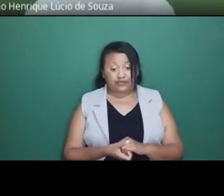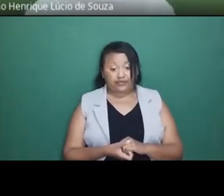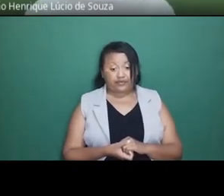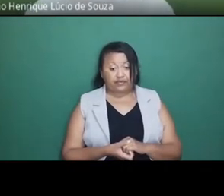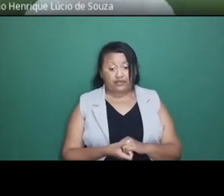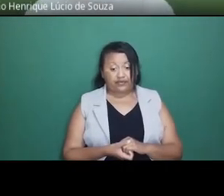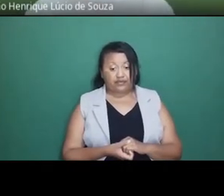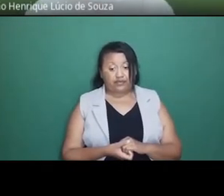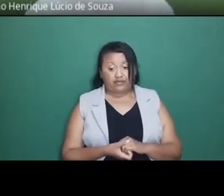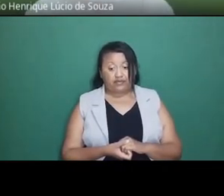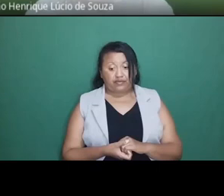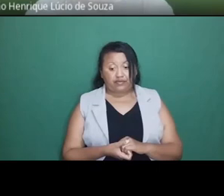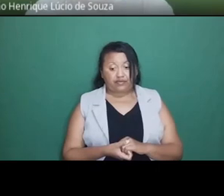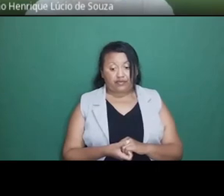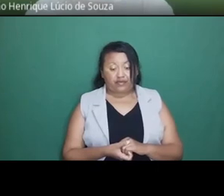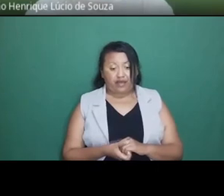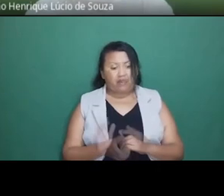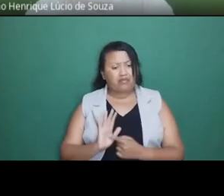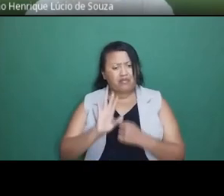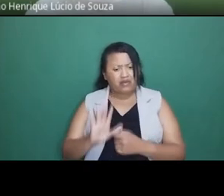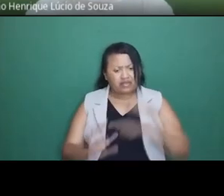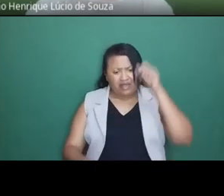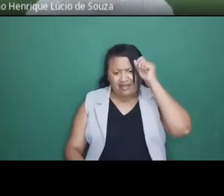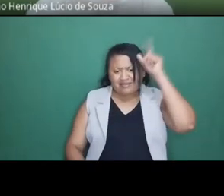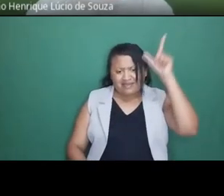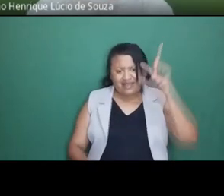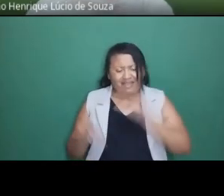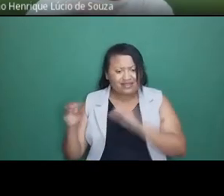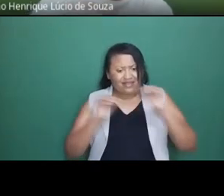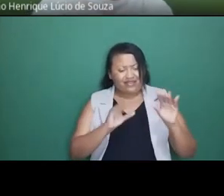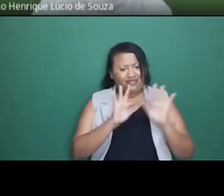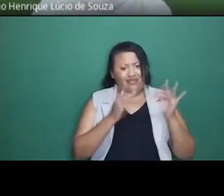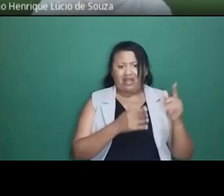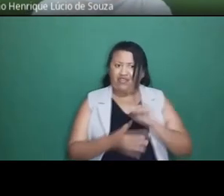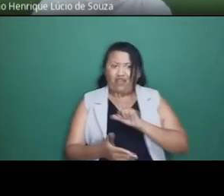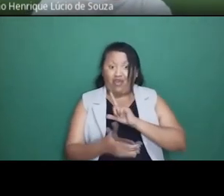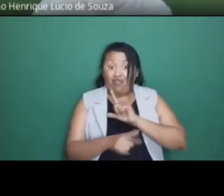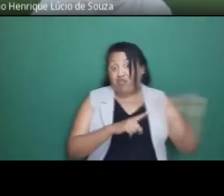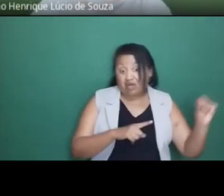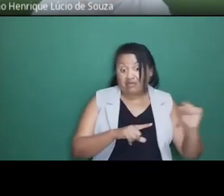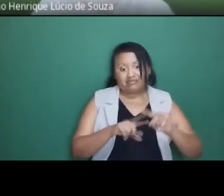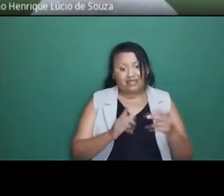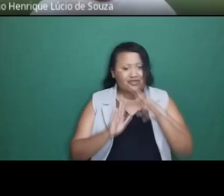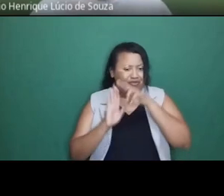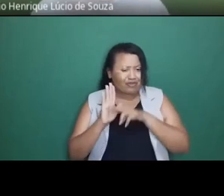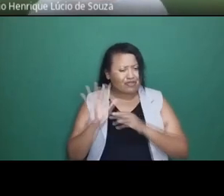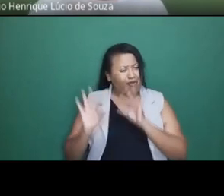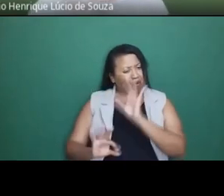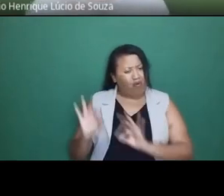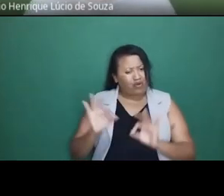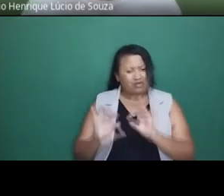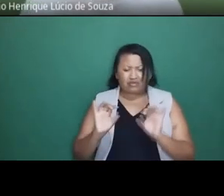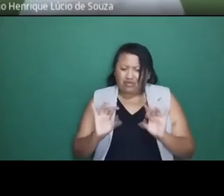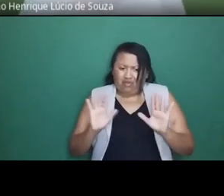o texto 1 representa a ideia de que a vida da família real para o Brasil não foi uma fuga mas sim projeto meticuloso Exatamente isso